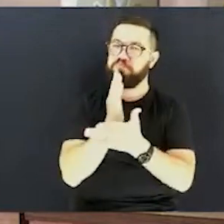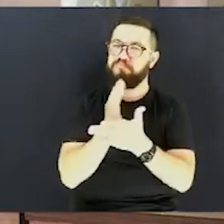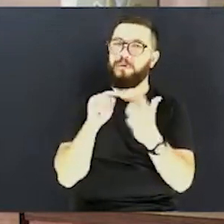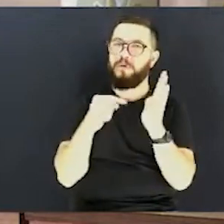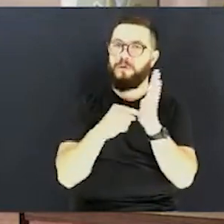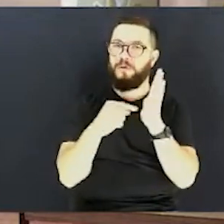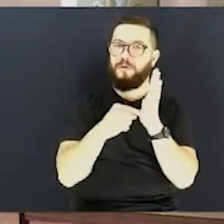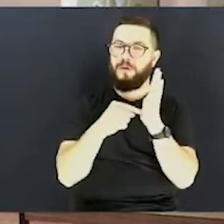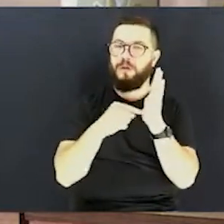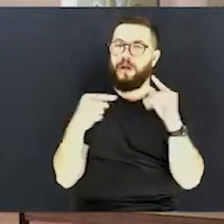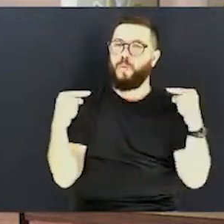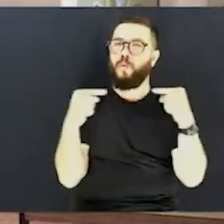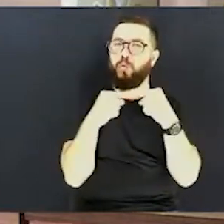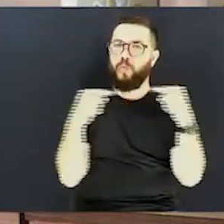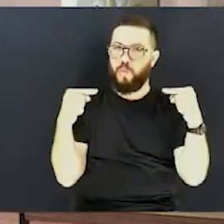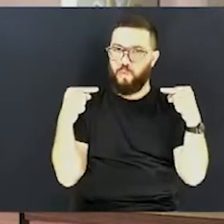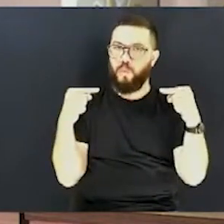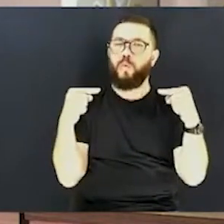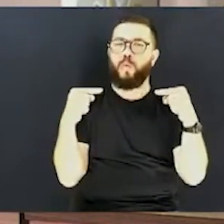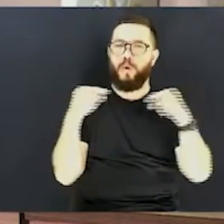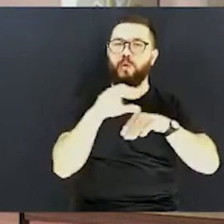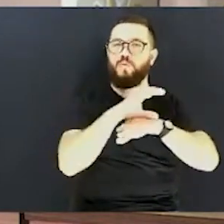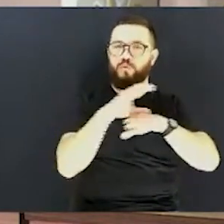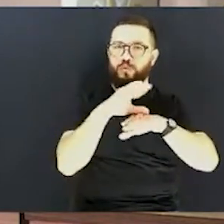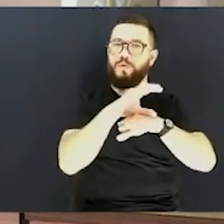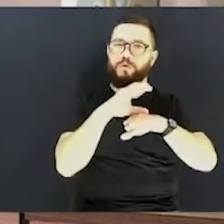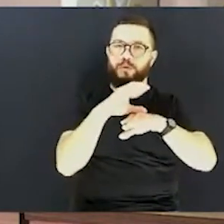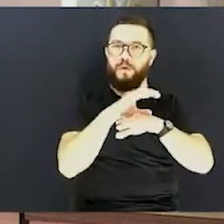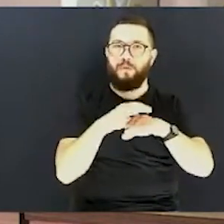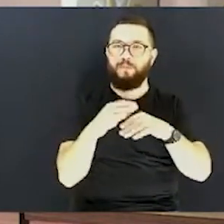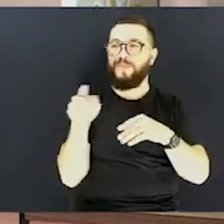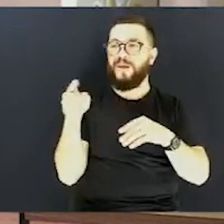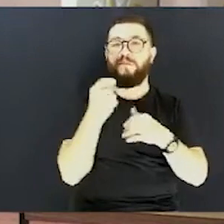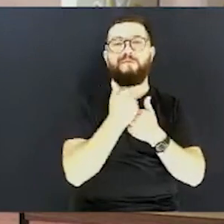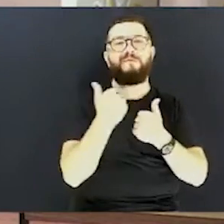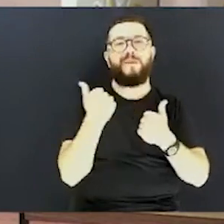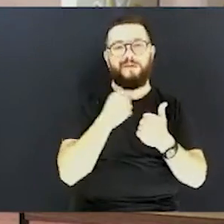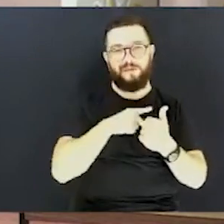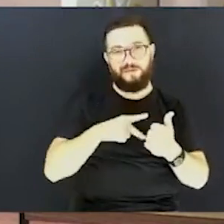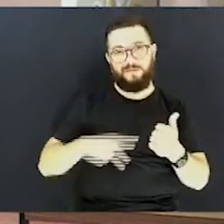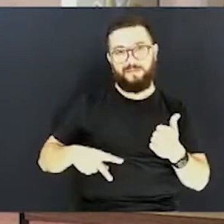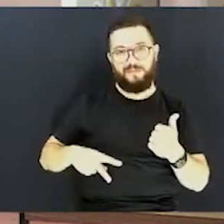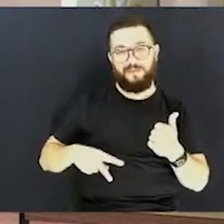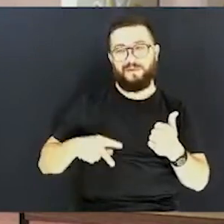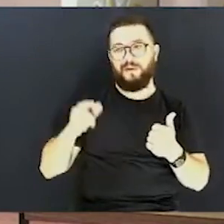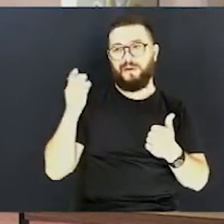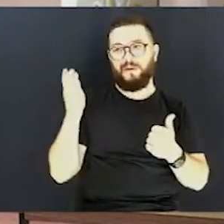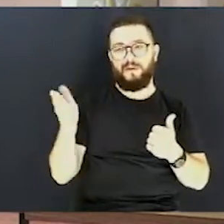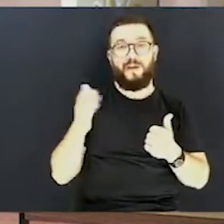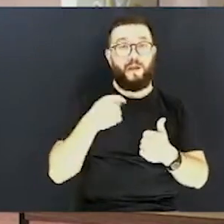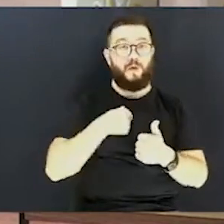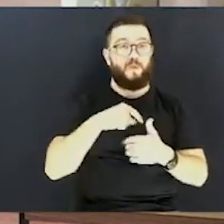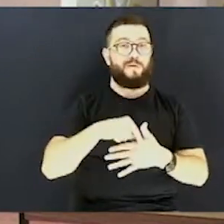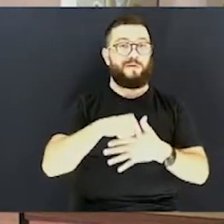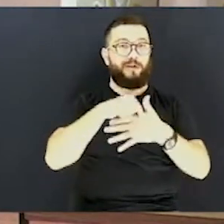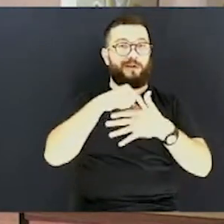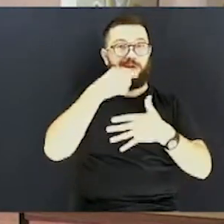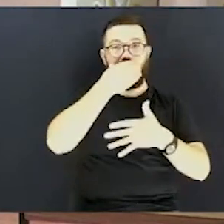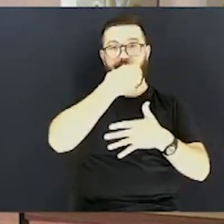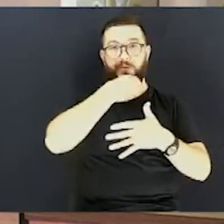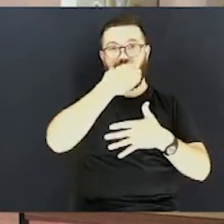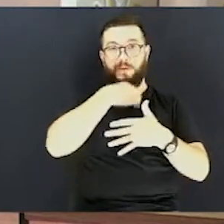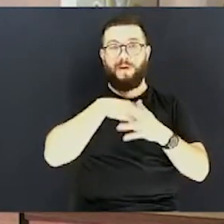projeto, o vereador Bruno, que é vice-líder. Então, aqui demonstrar essa construção, eu como líder do prefeito Rafael Greca, é dizer que a prefeitura não